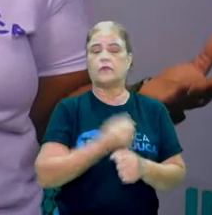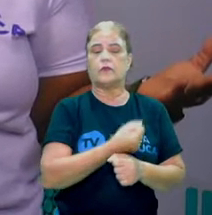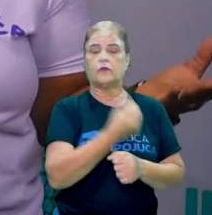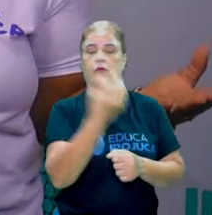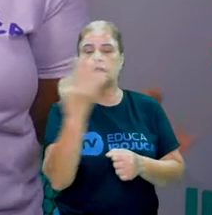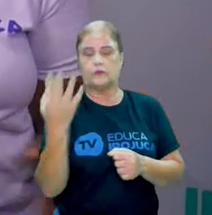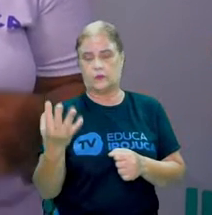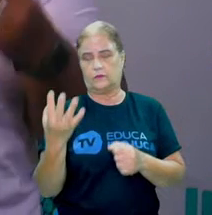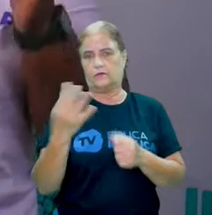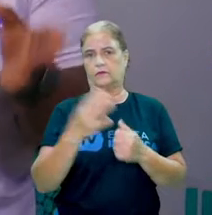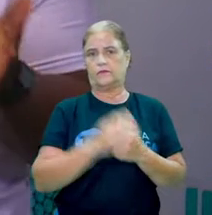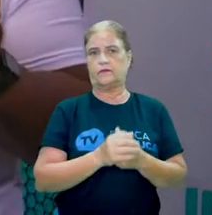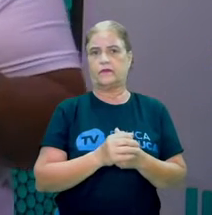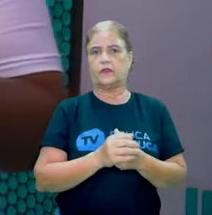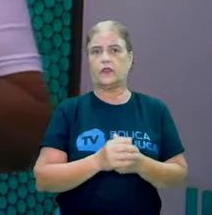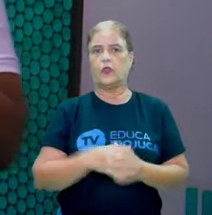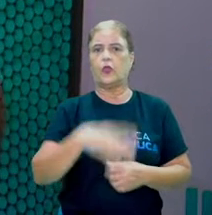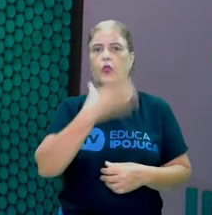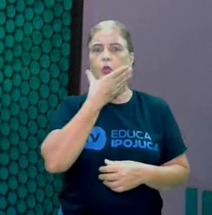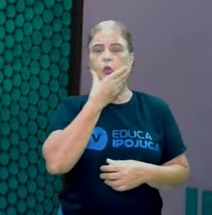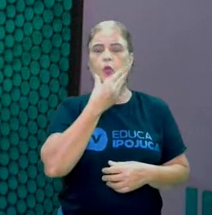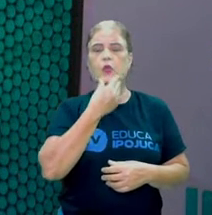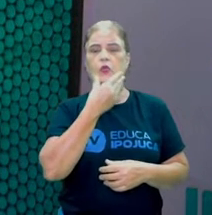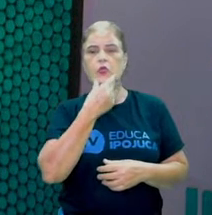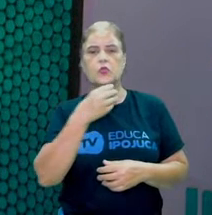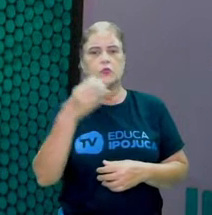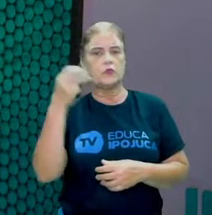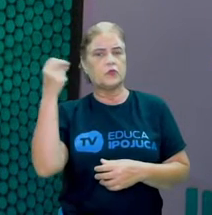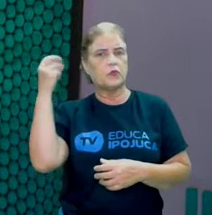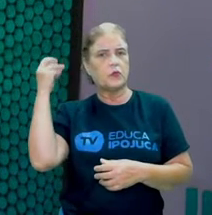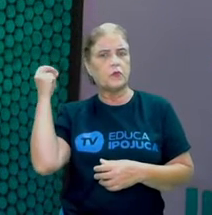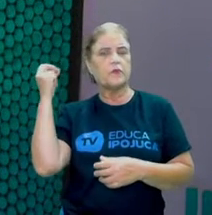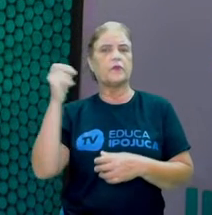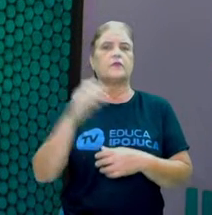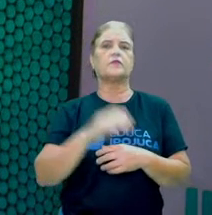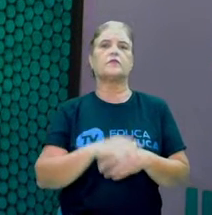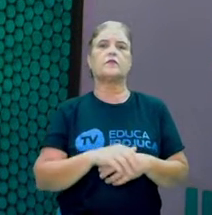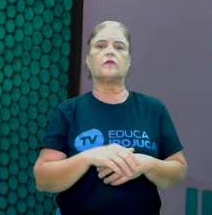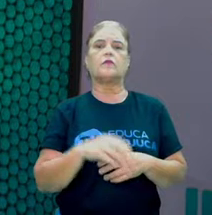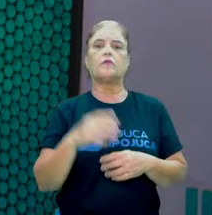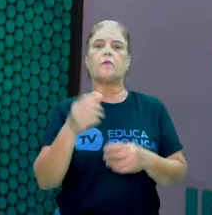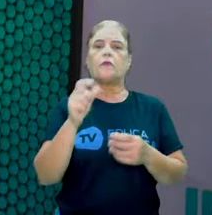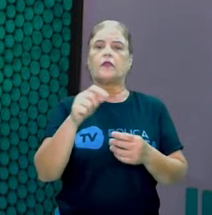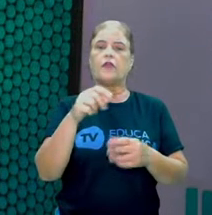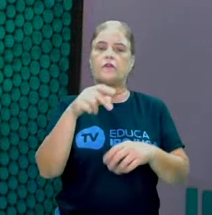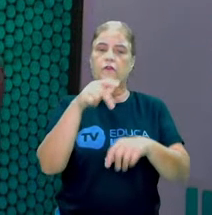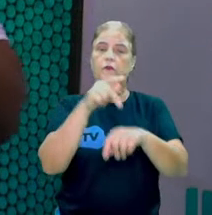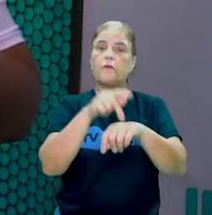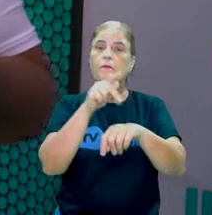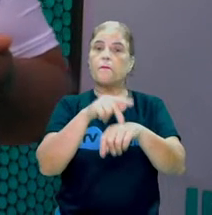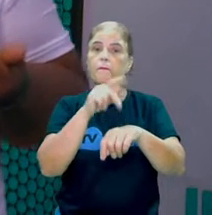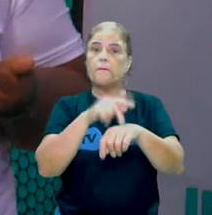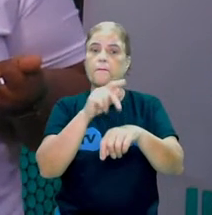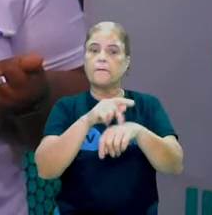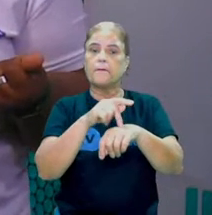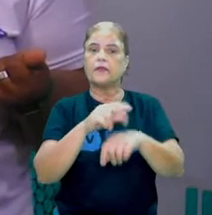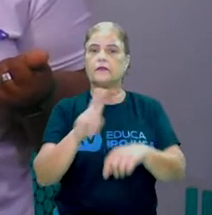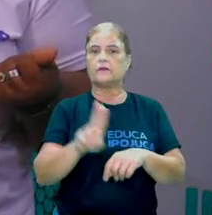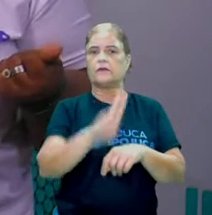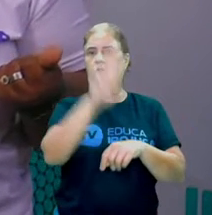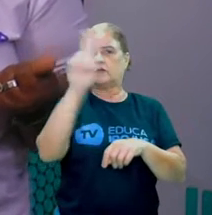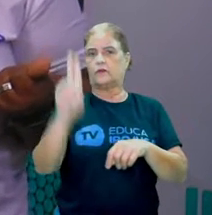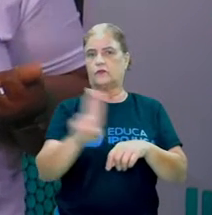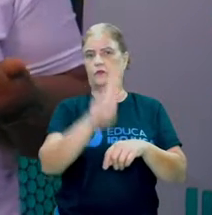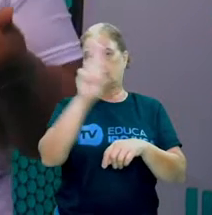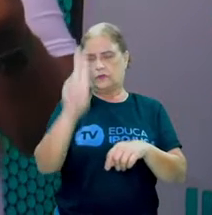contar? Os homens das cavernas, eles pegavam pedrinhas e utilizavam